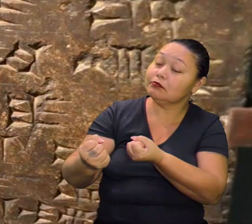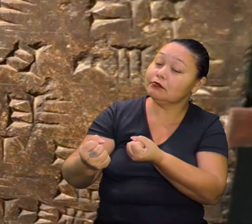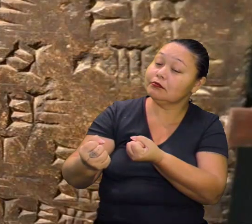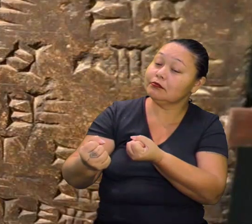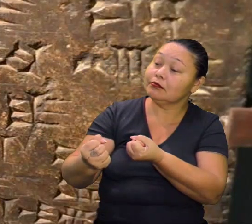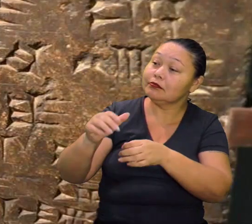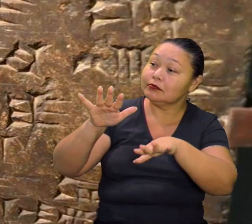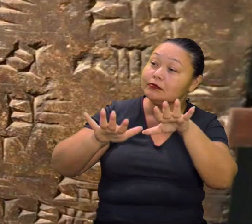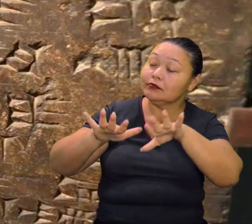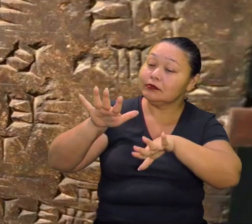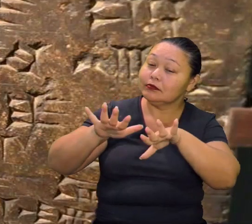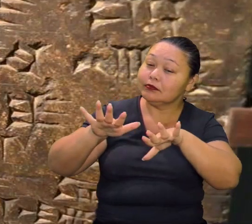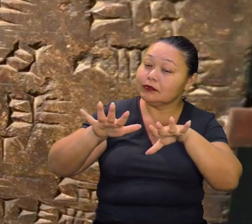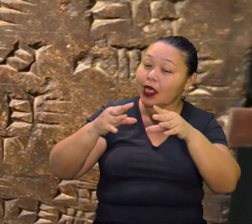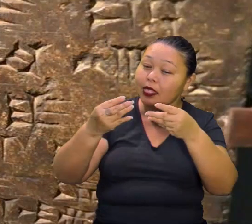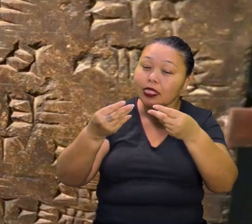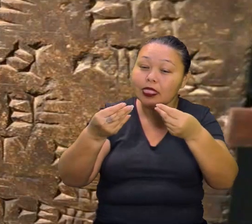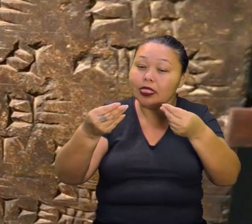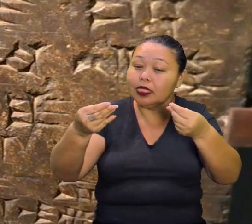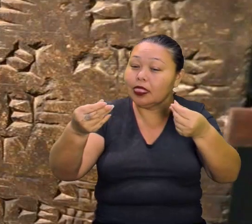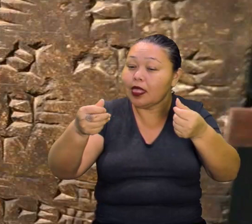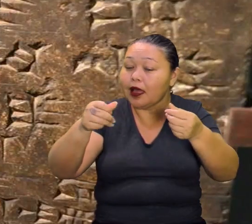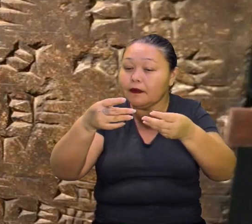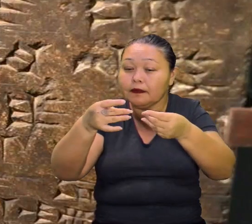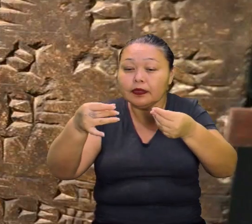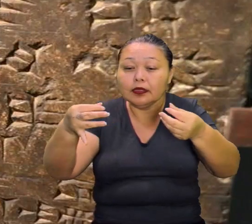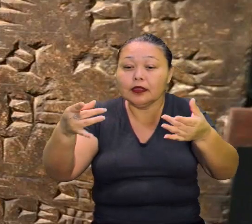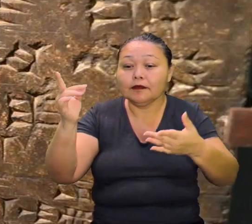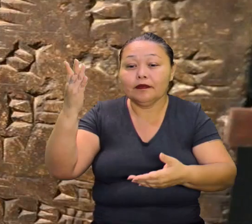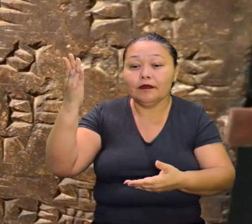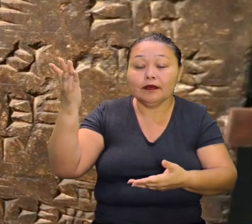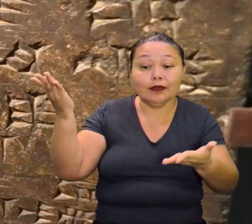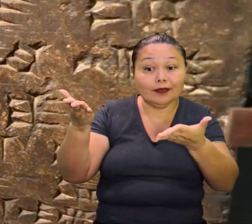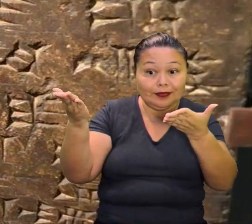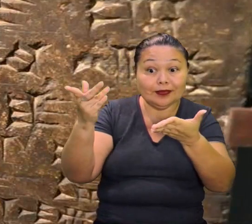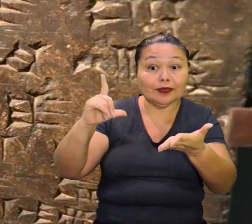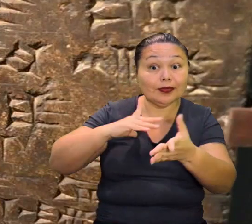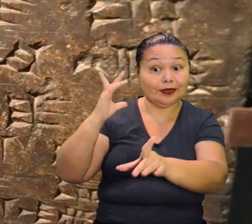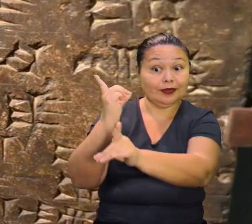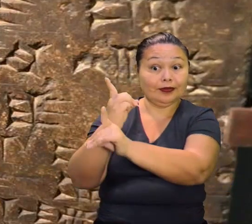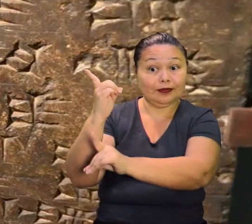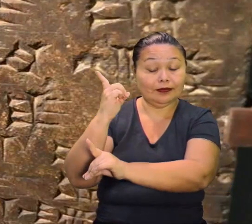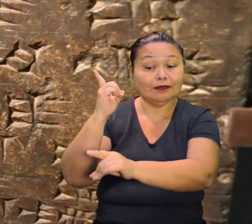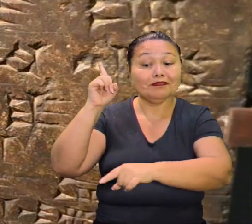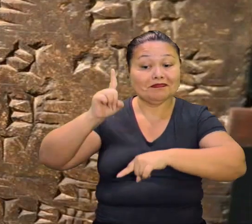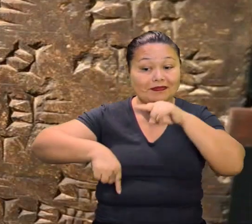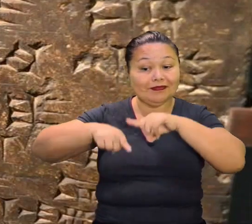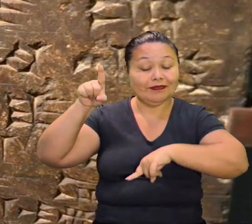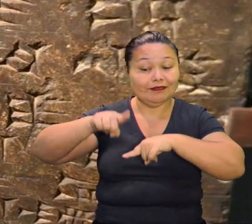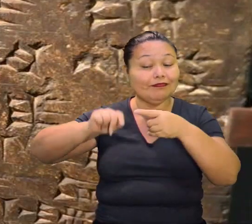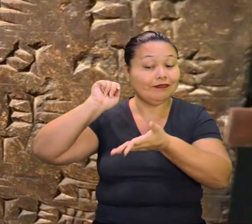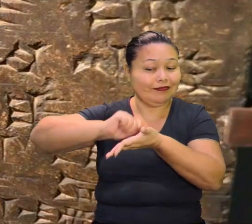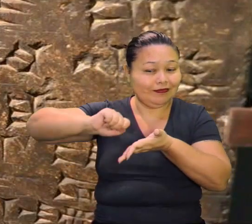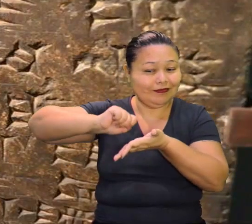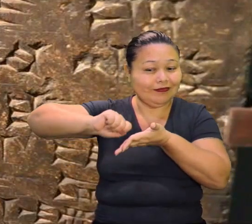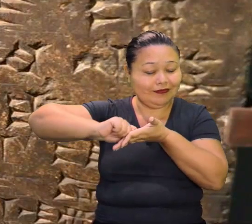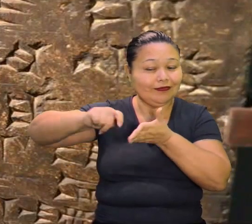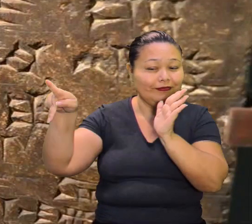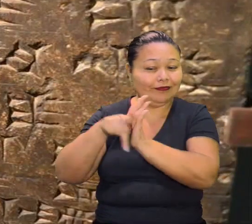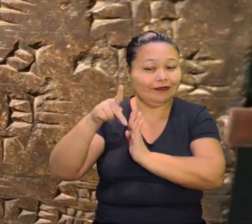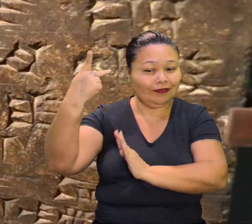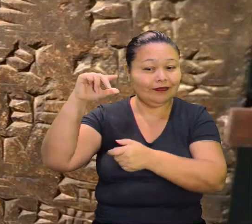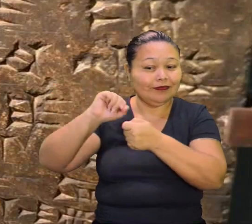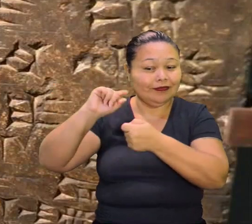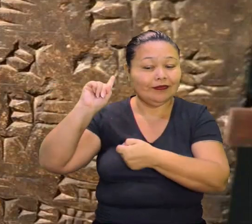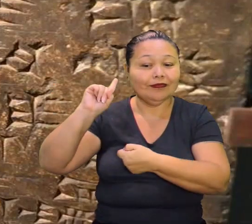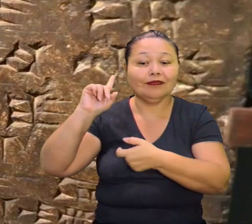E dependendo muito da liga que se tinha, olha aí, ó, até hoje você encontra aí, ó, esse material. Da forma